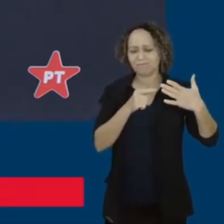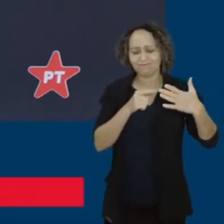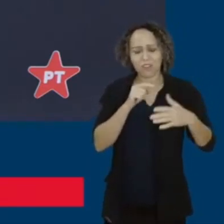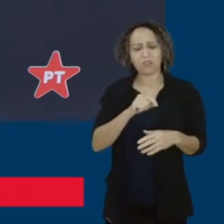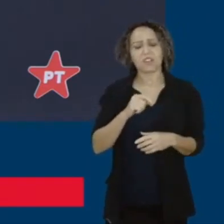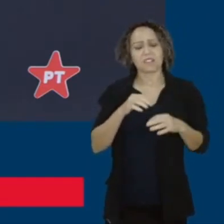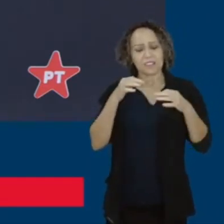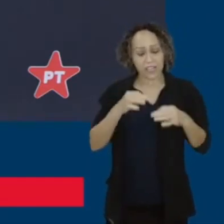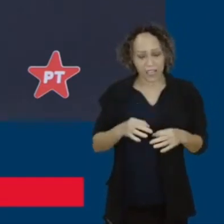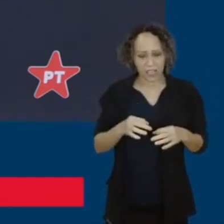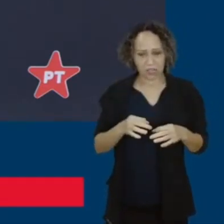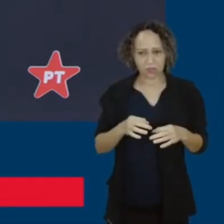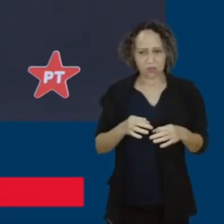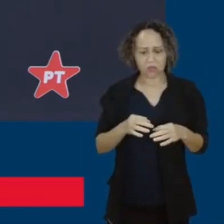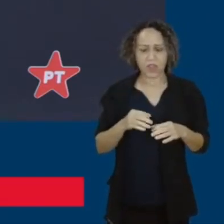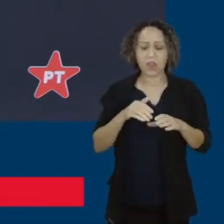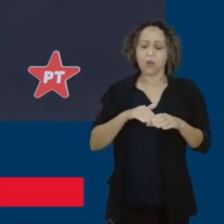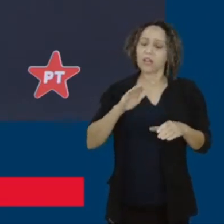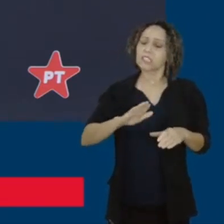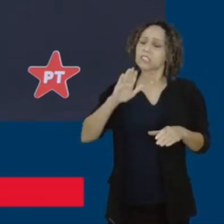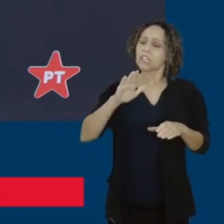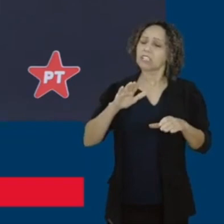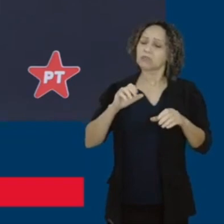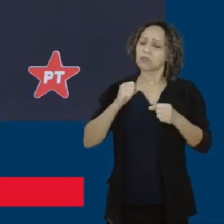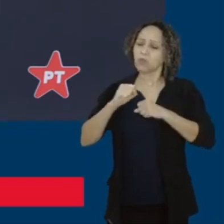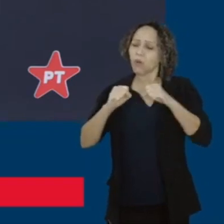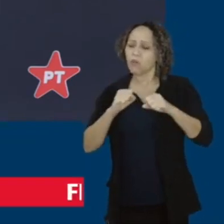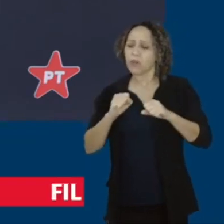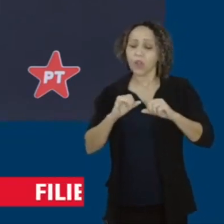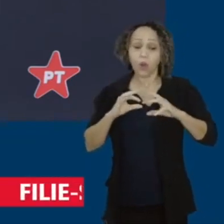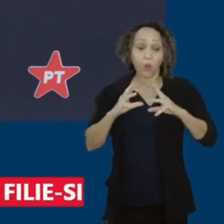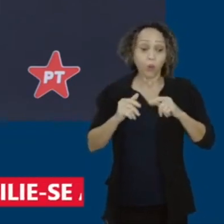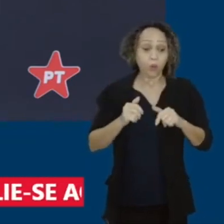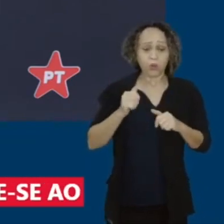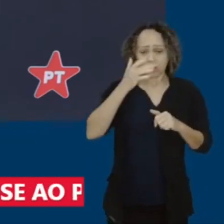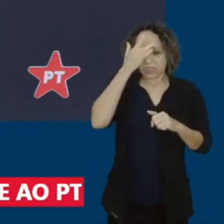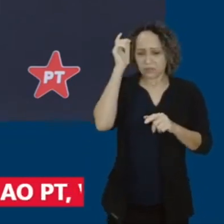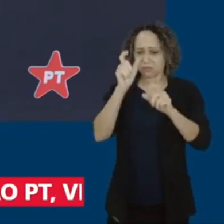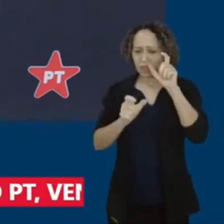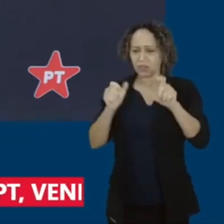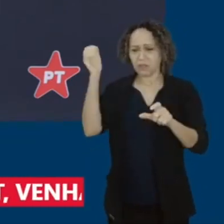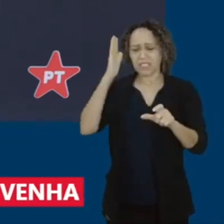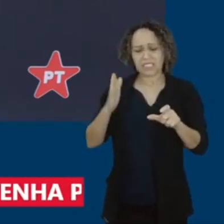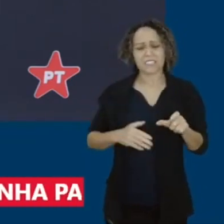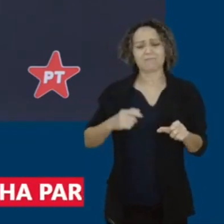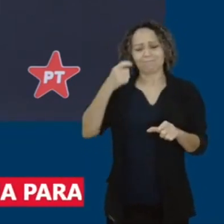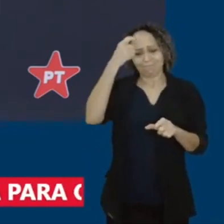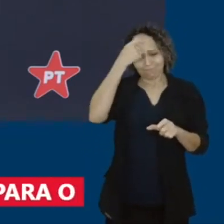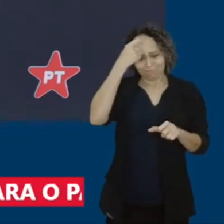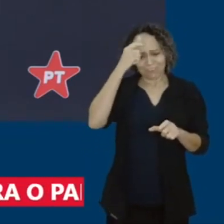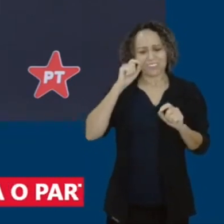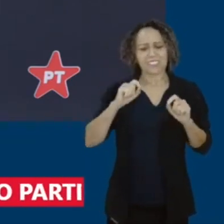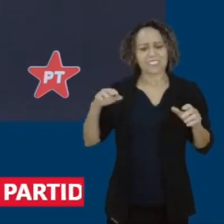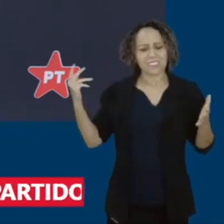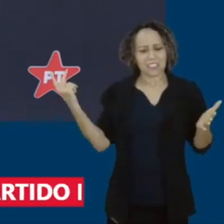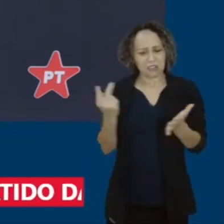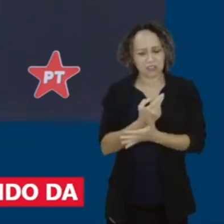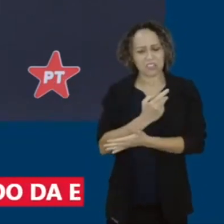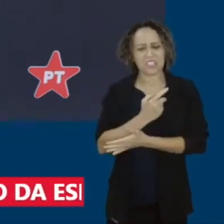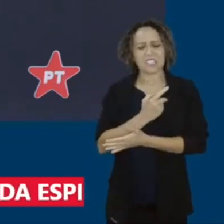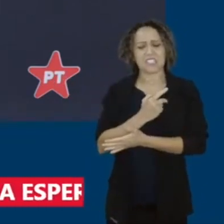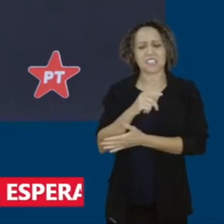do movimento, porque todos os brasileiros que estejam conscientes da barbaridade que tem sido esse governo